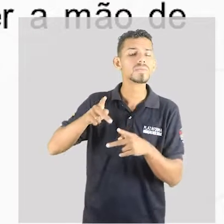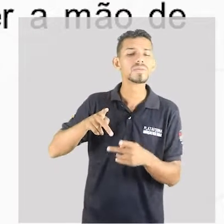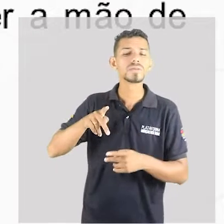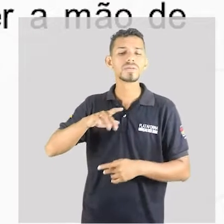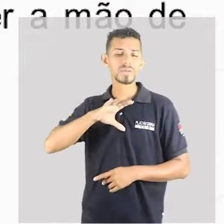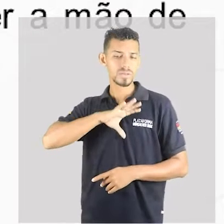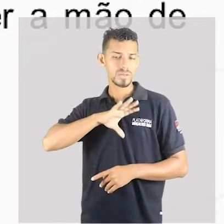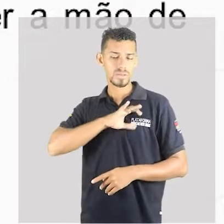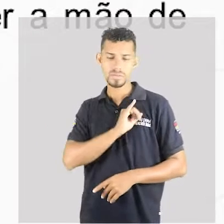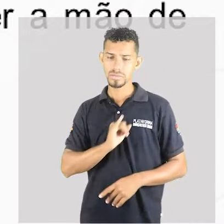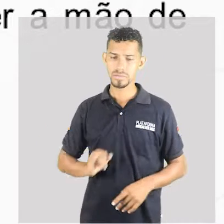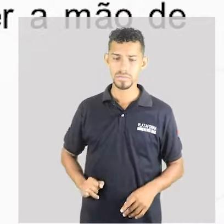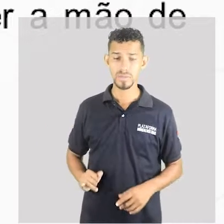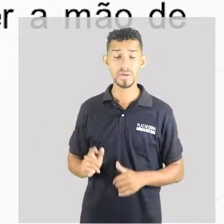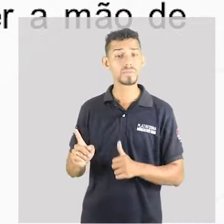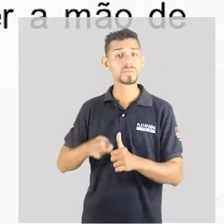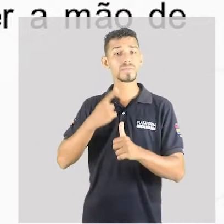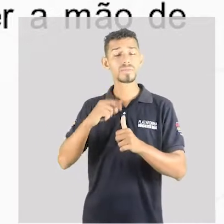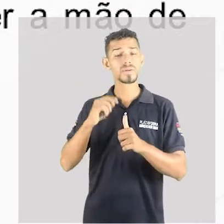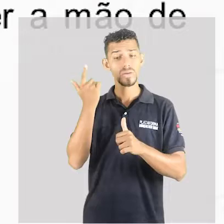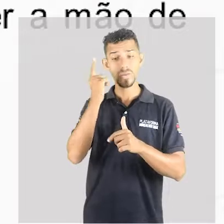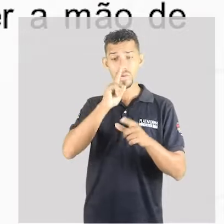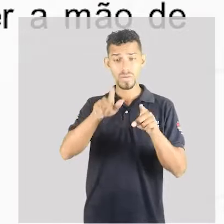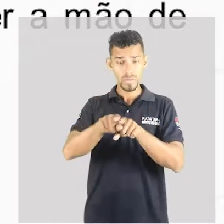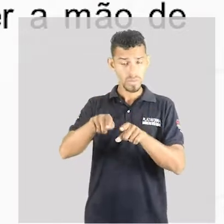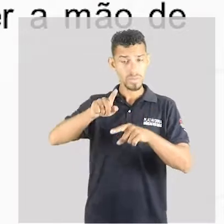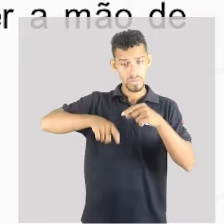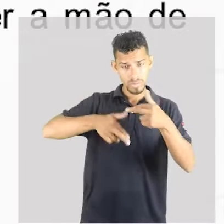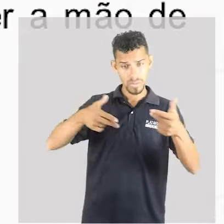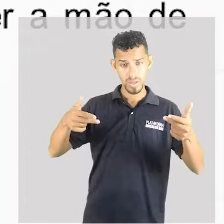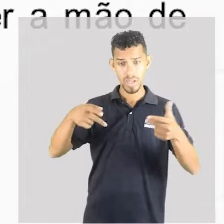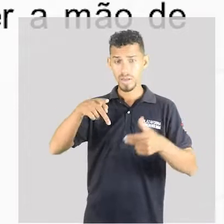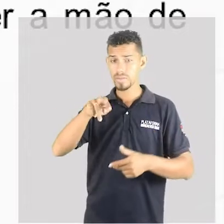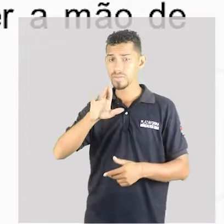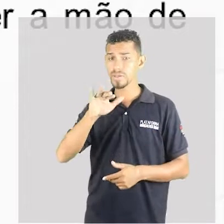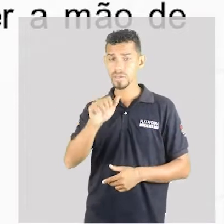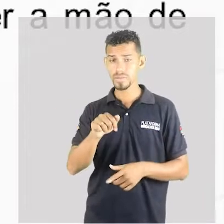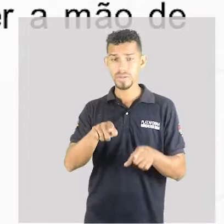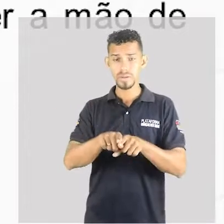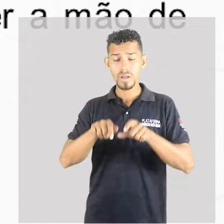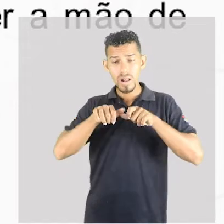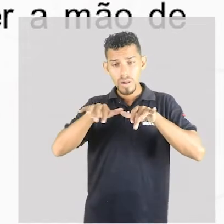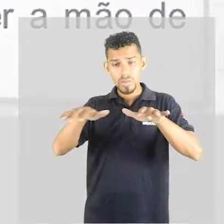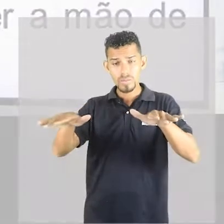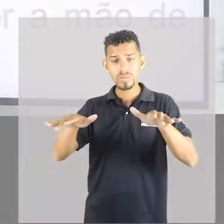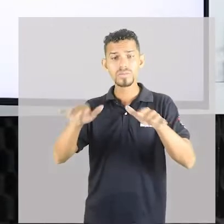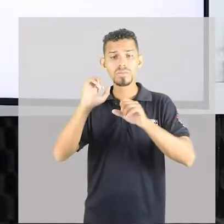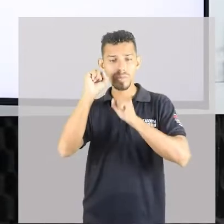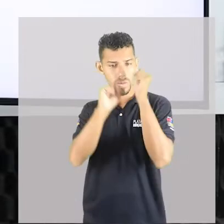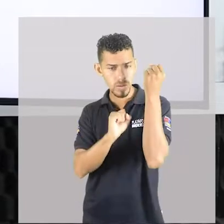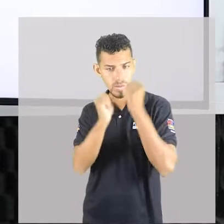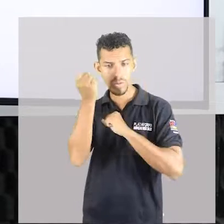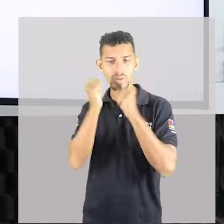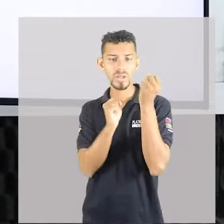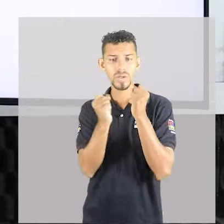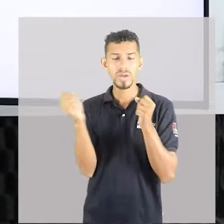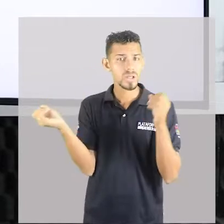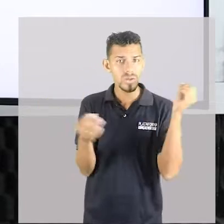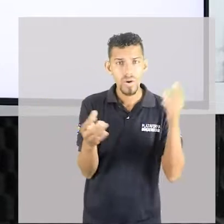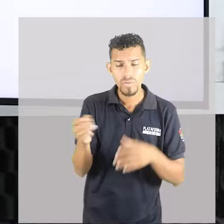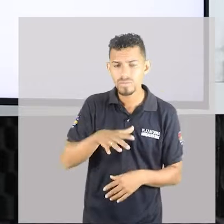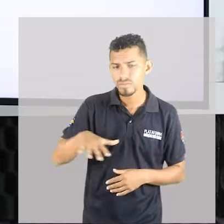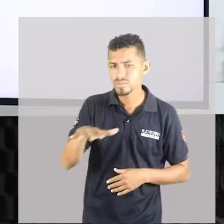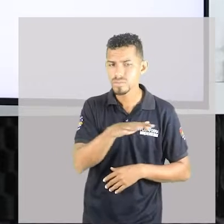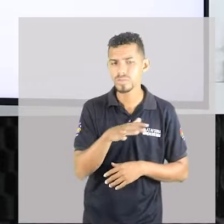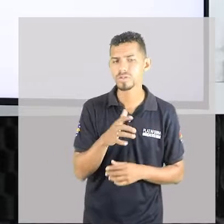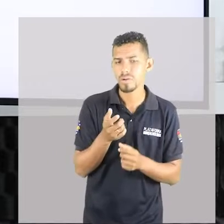imperialistas? Primeiro, adquirir matéria-prima para a expansão industrial, como petróleo e o látex, buscar novos mercados consumidores